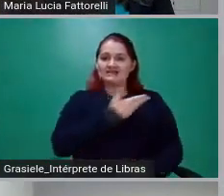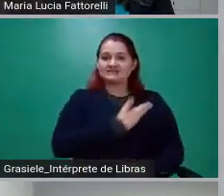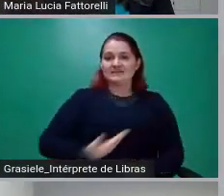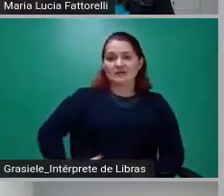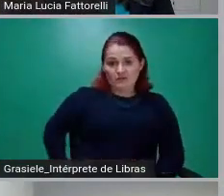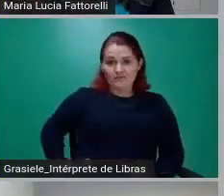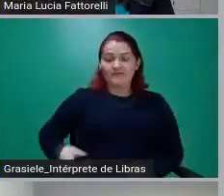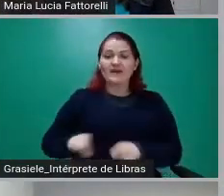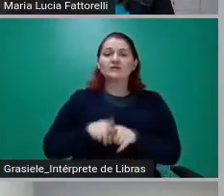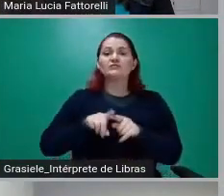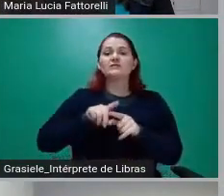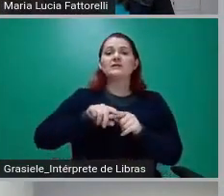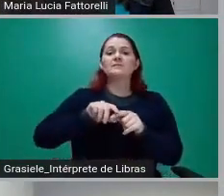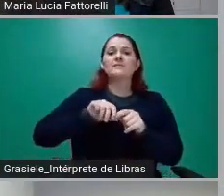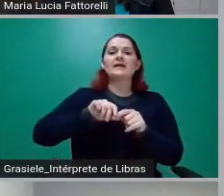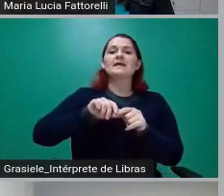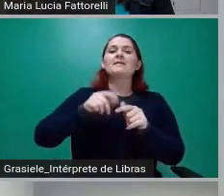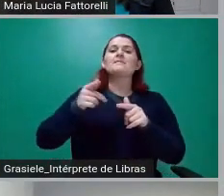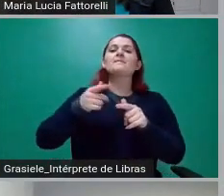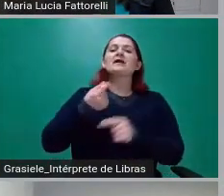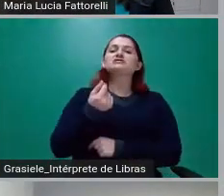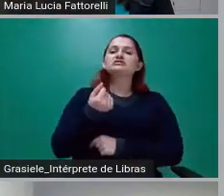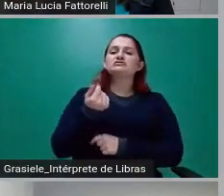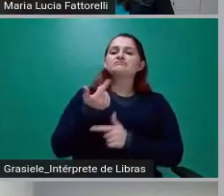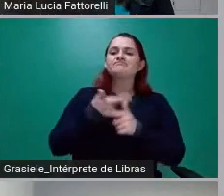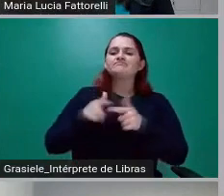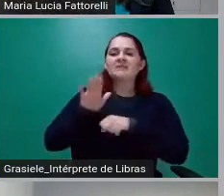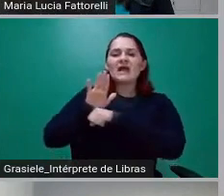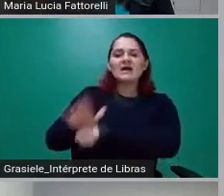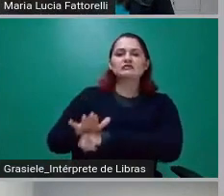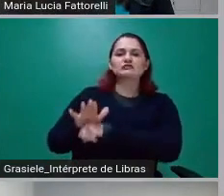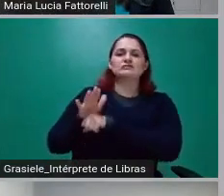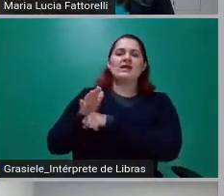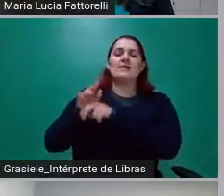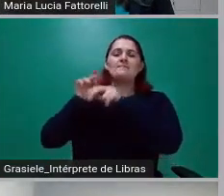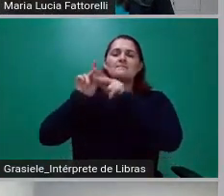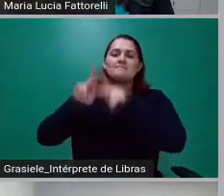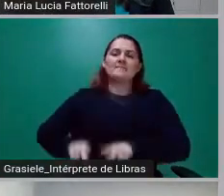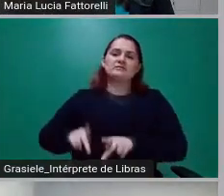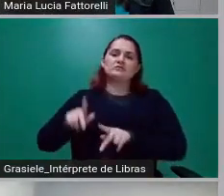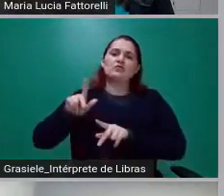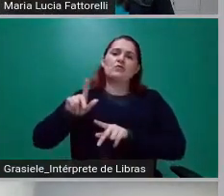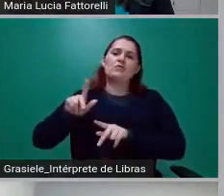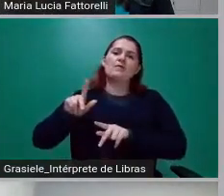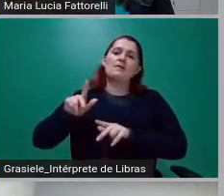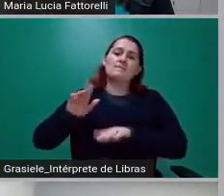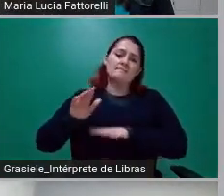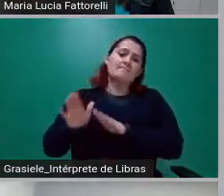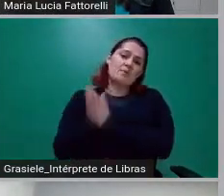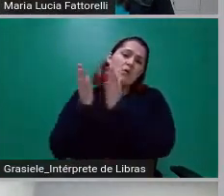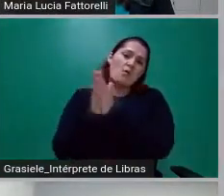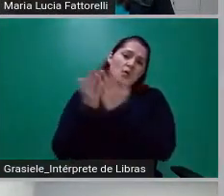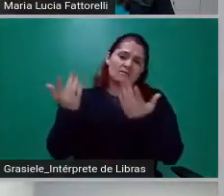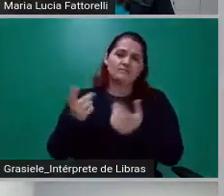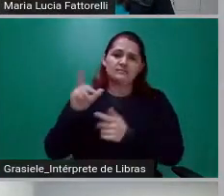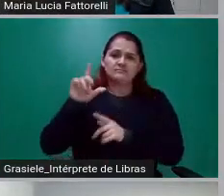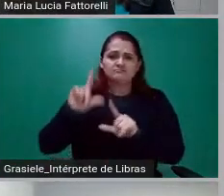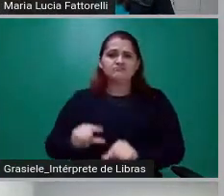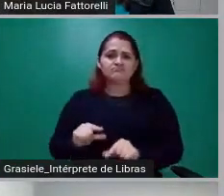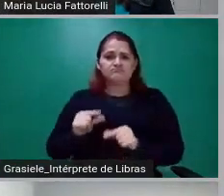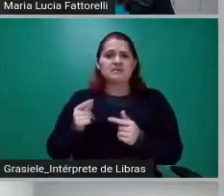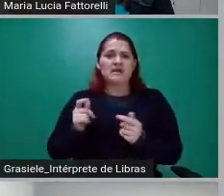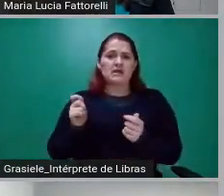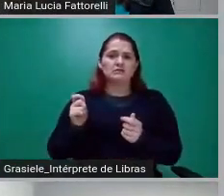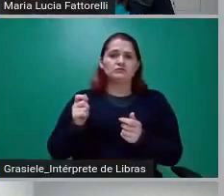redistribuição social em favor dos menos abastados. Esse é o papel, é o